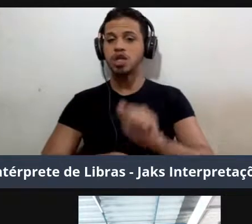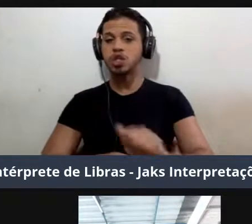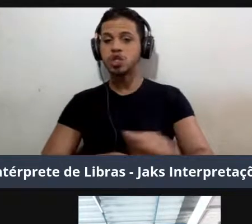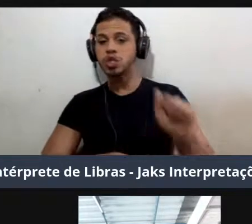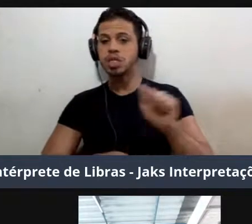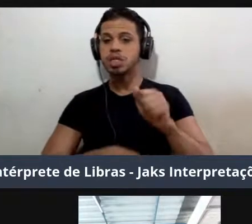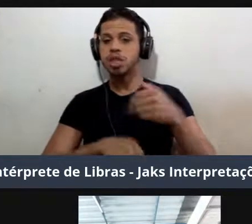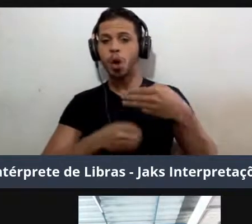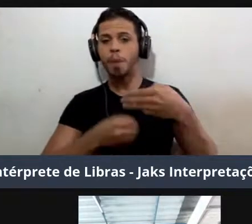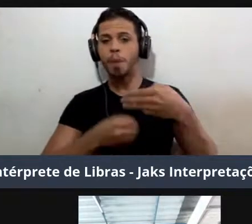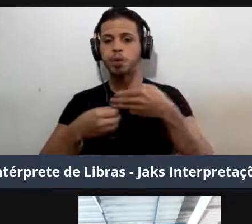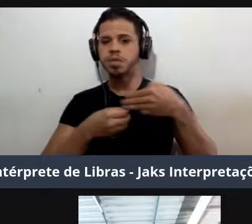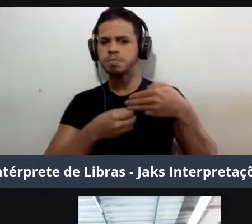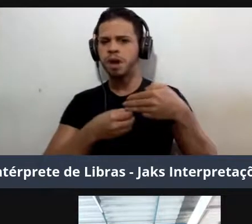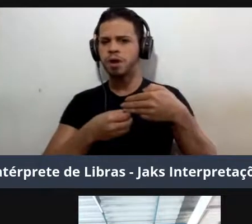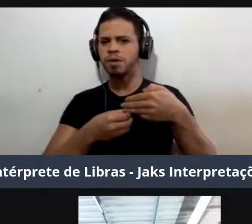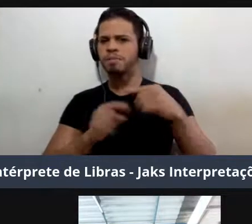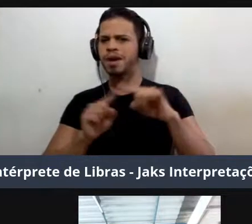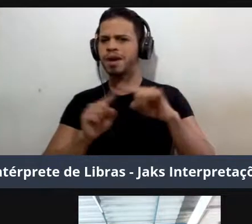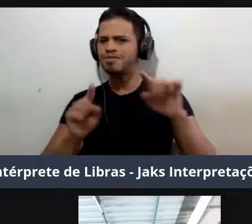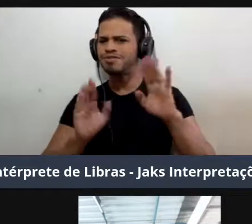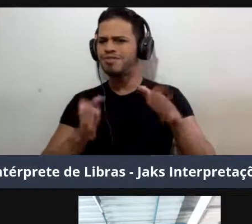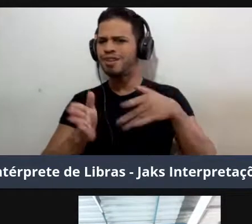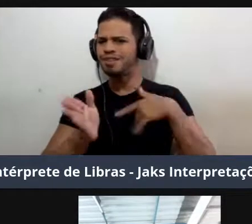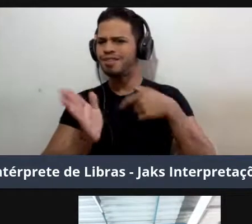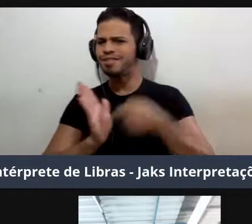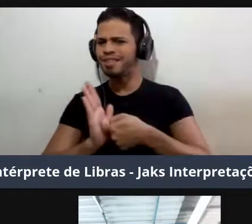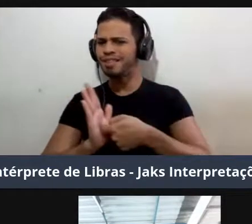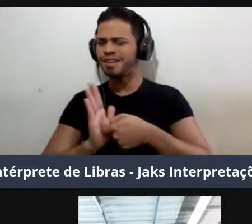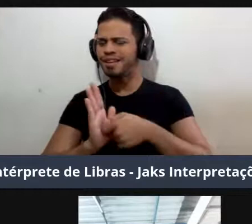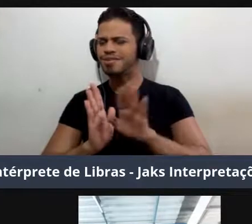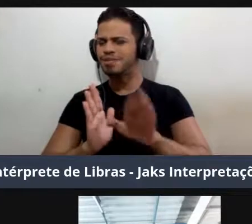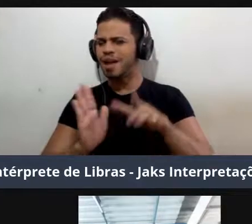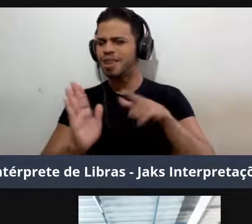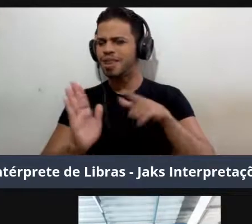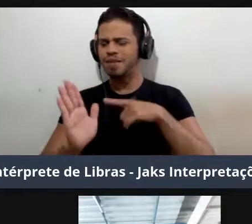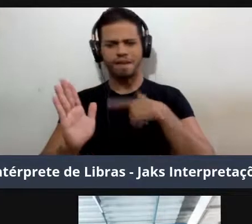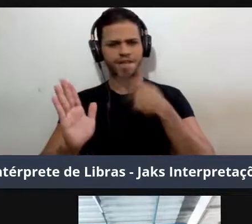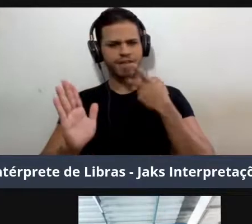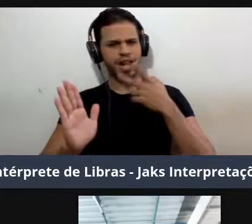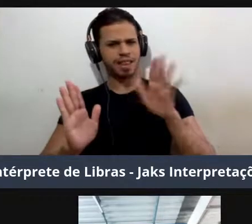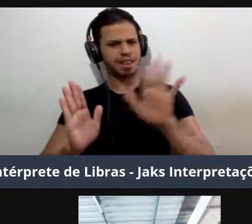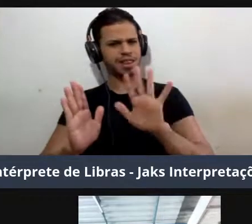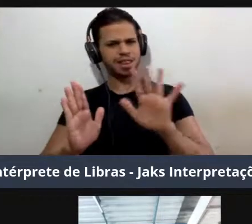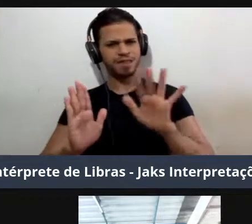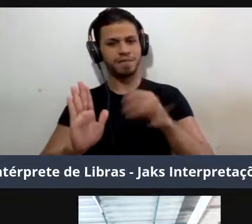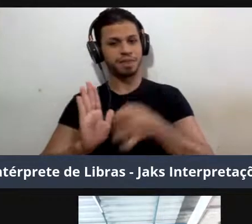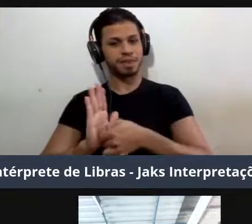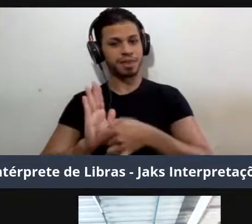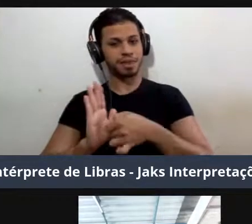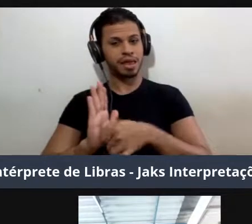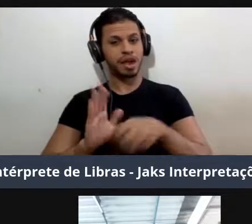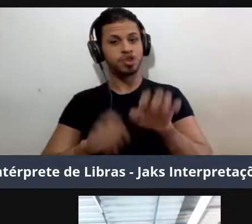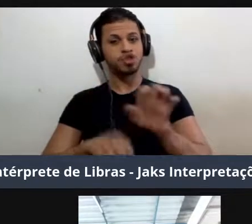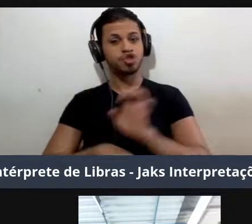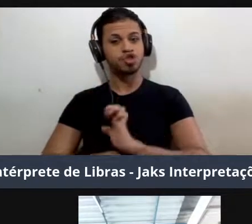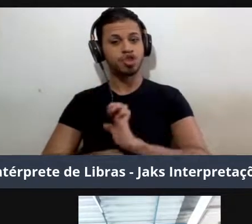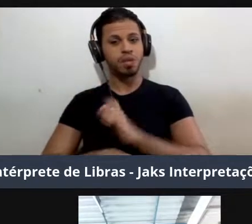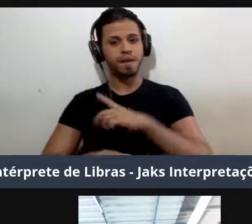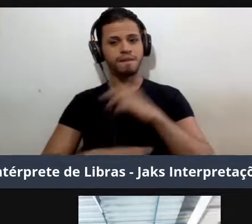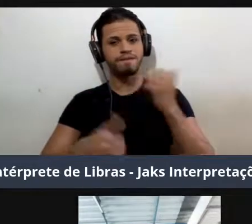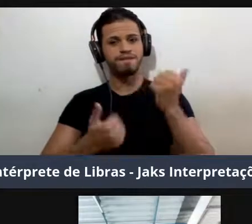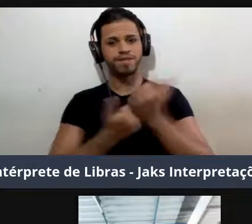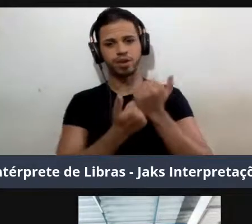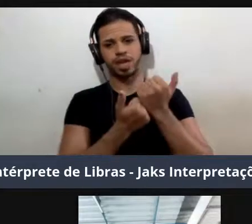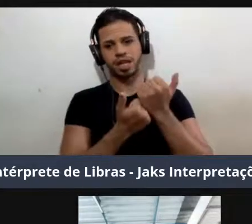eu já tive a voz e disse, não, vamos tentar uma estadual, fortalecer essa estadual, e aí depois a gente vai